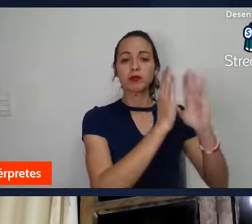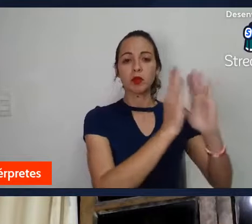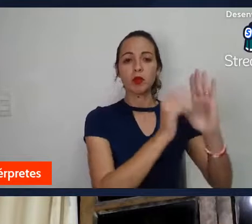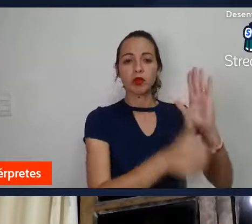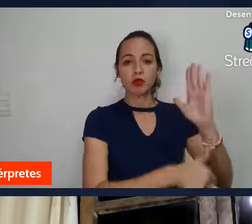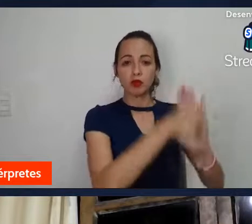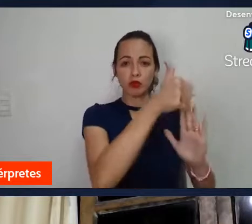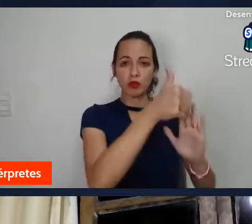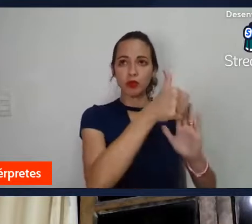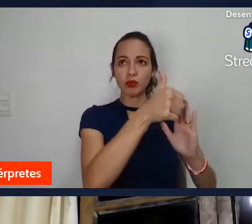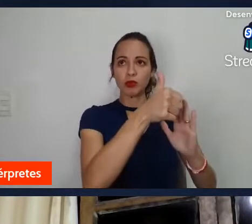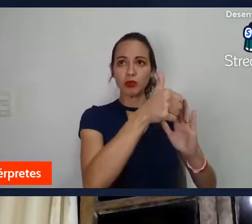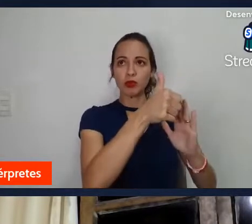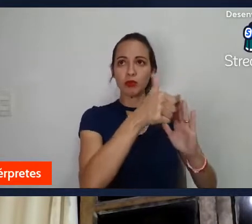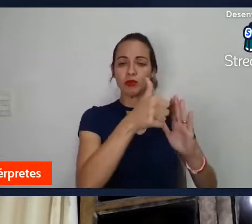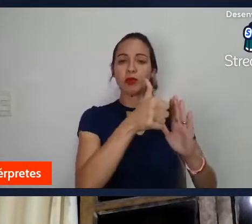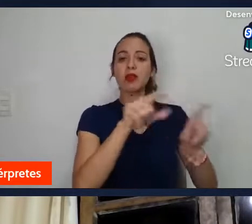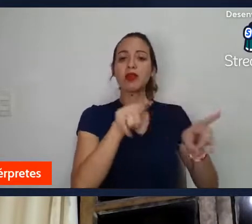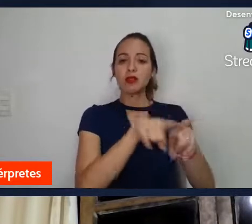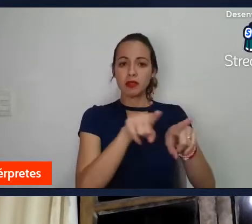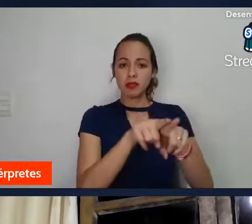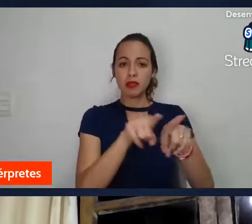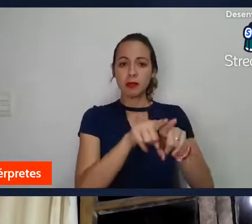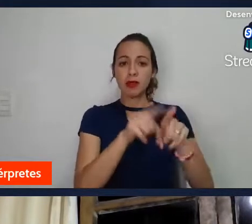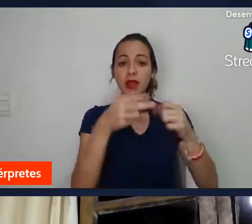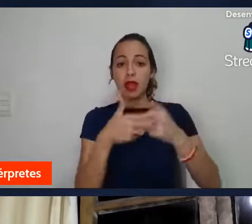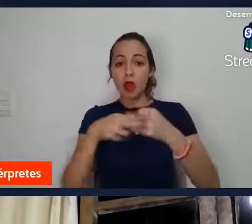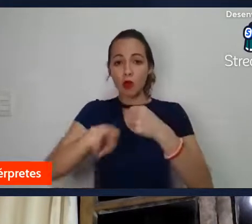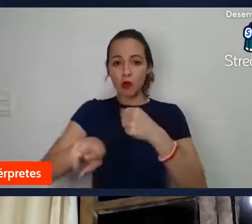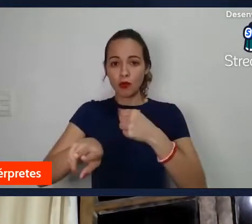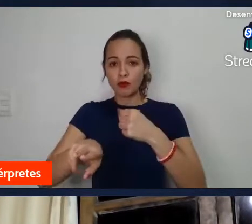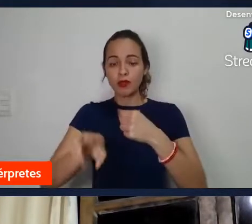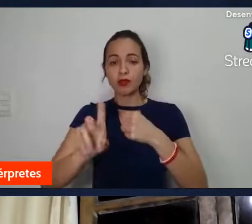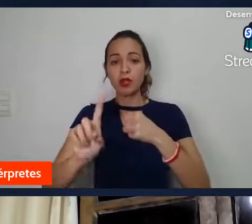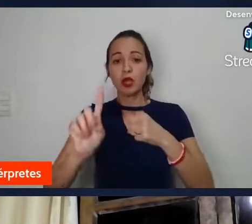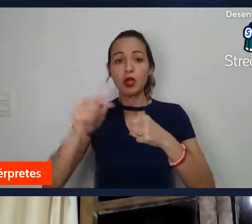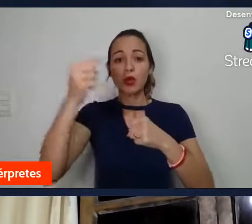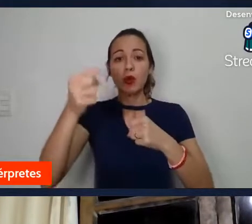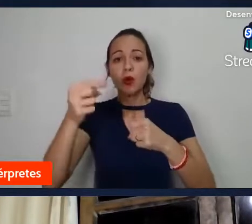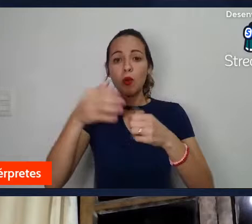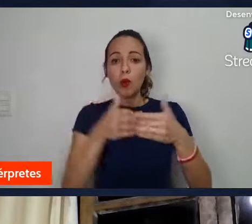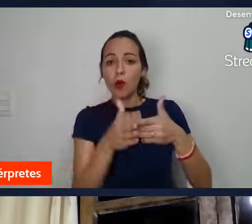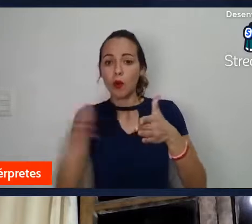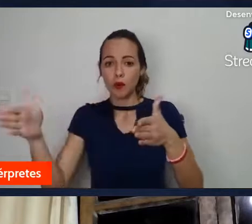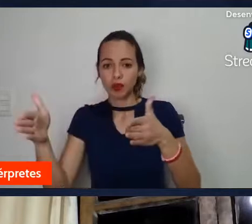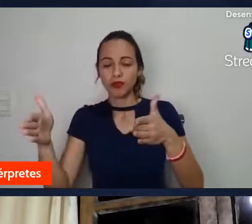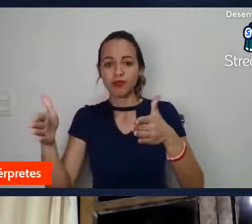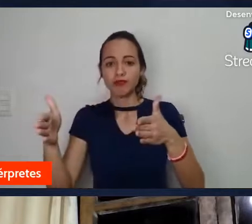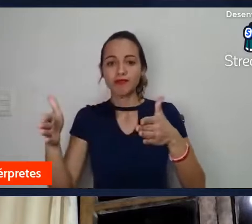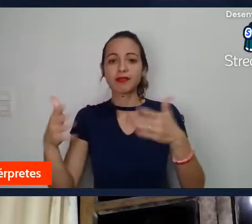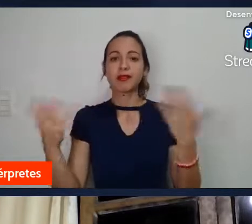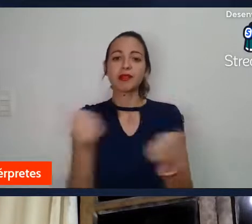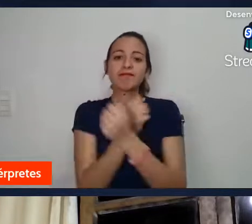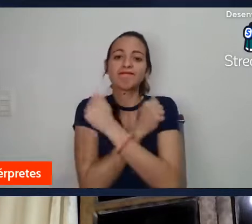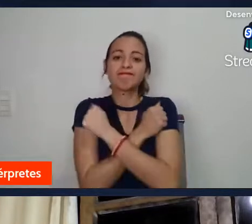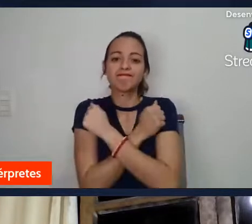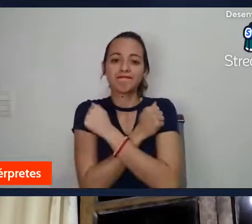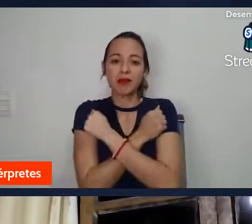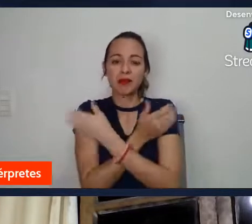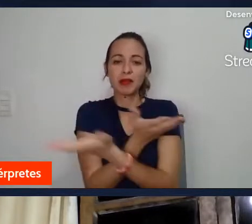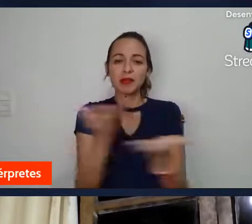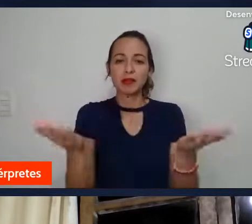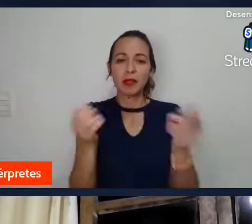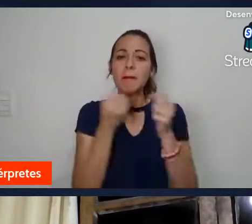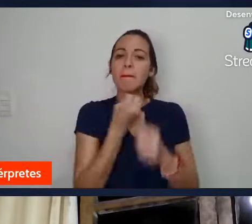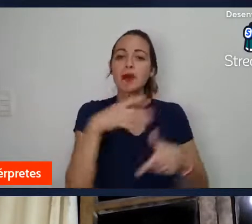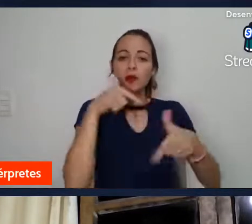responsabilidade do Sindiups e da UNCME, e o eixo 2, que é da ANPAI. No mais, um abraço, bom trabalho para a gente e